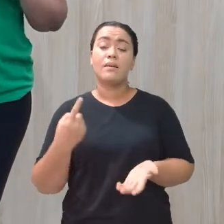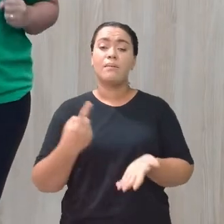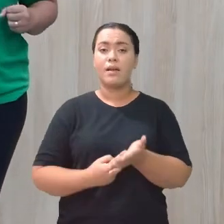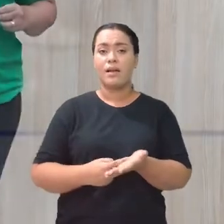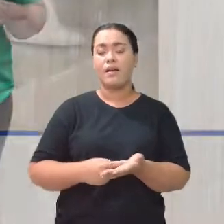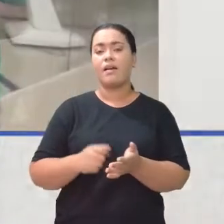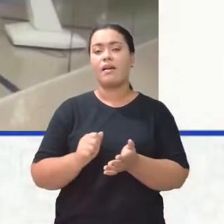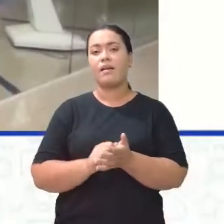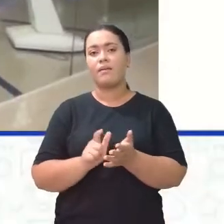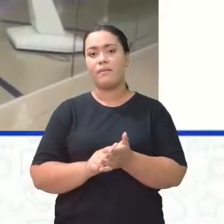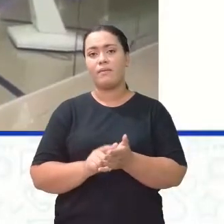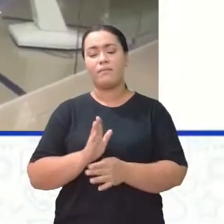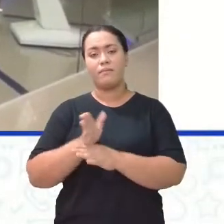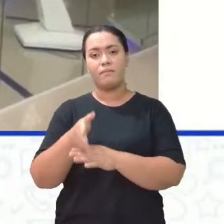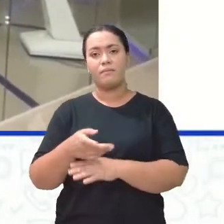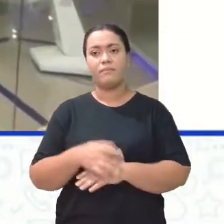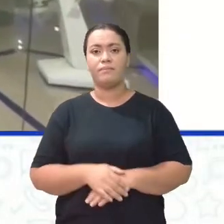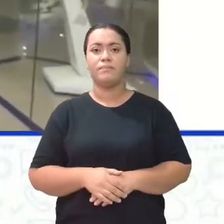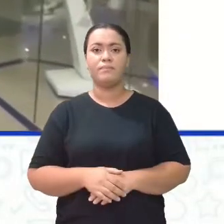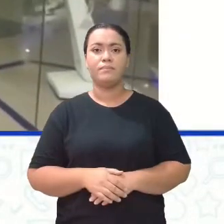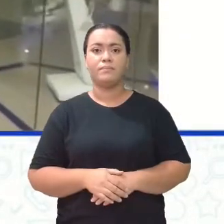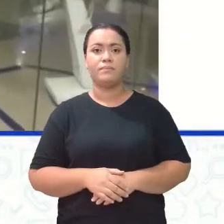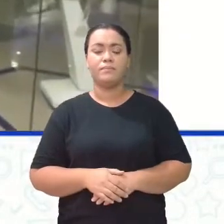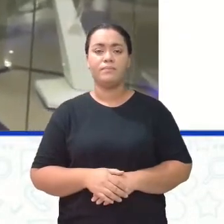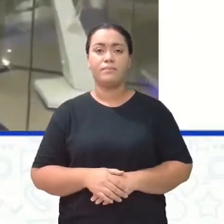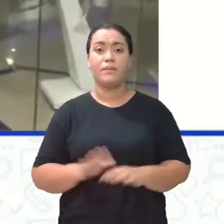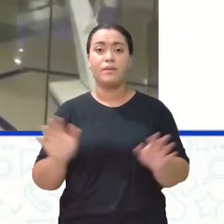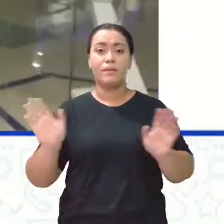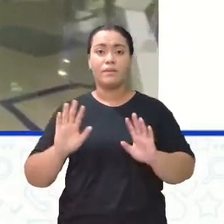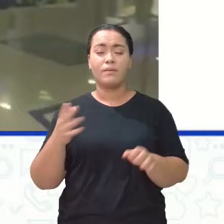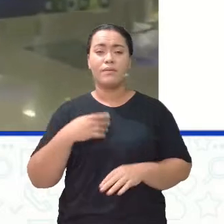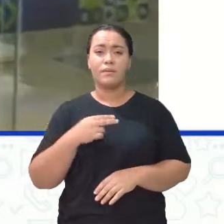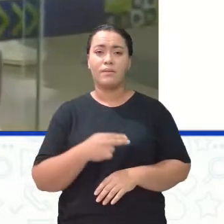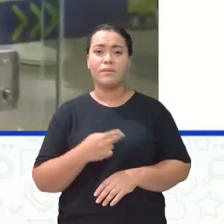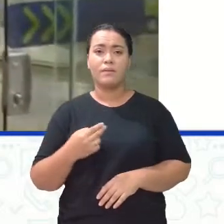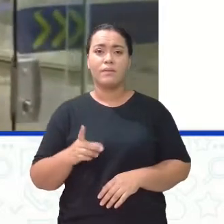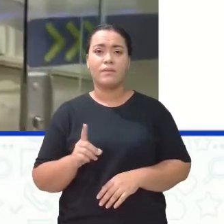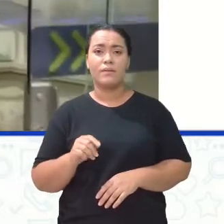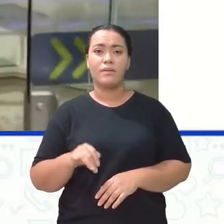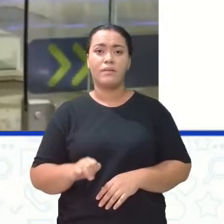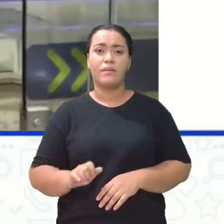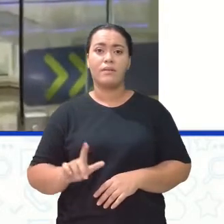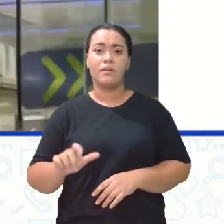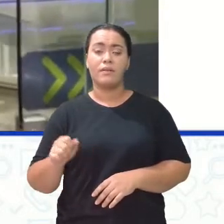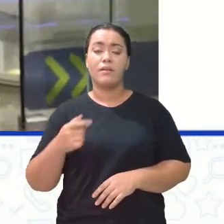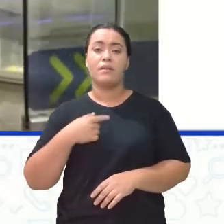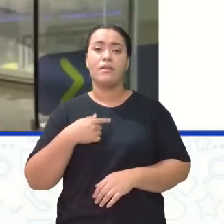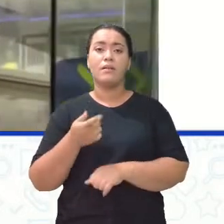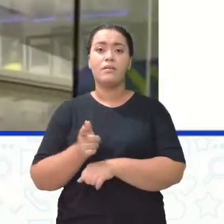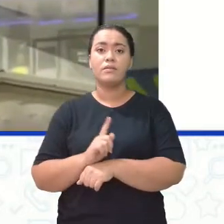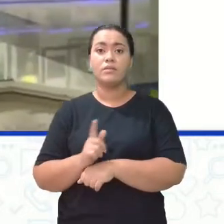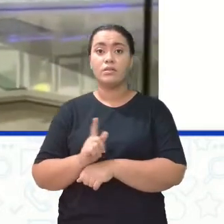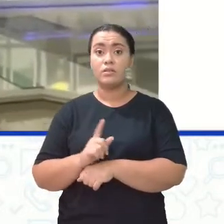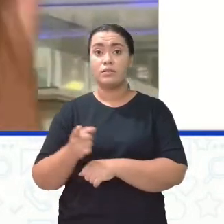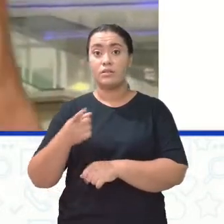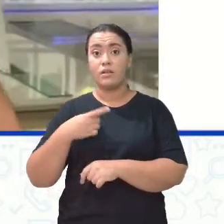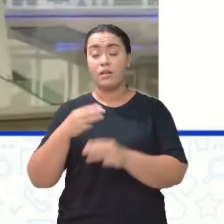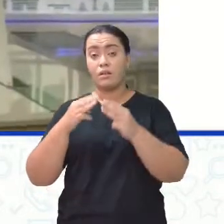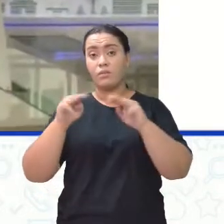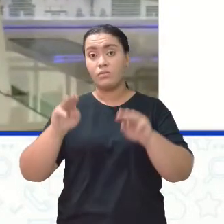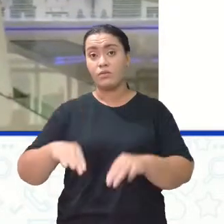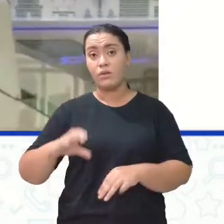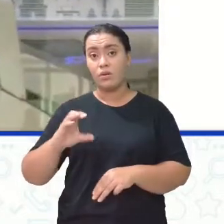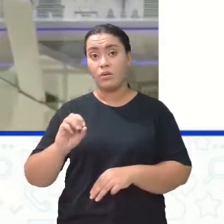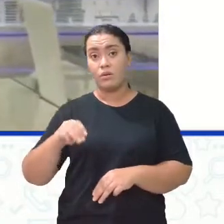visita, certo? Olá, meu nome é Daniela Lima, sou gestora do Museu Universo Compesa e estou aqui para